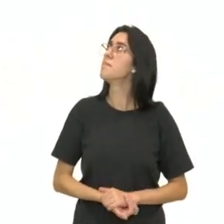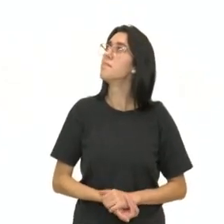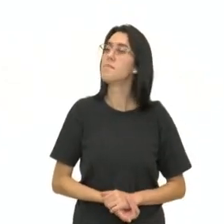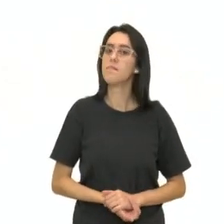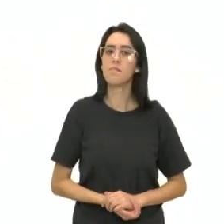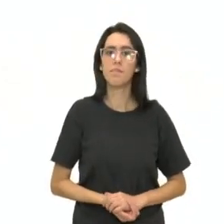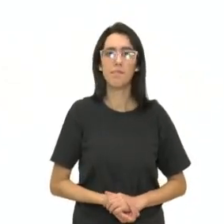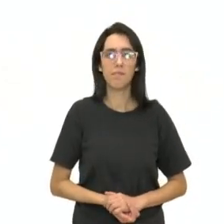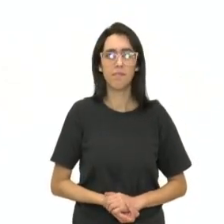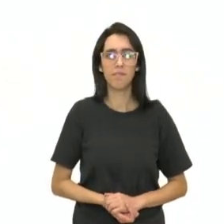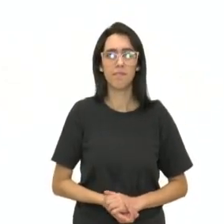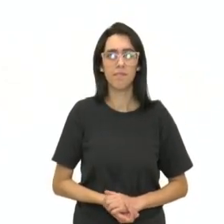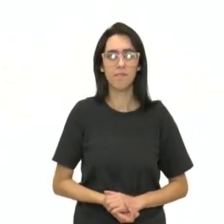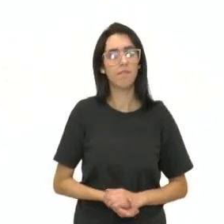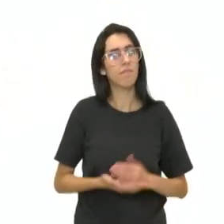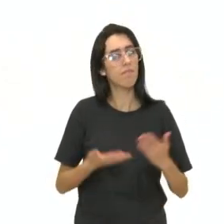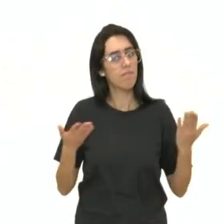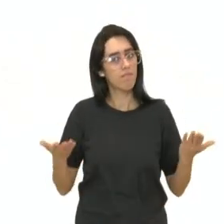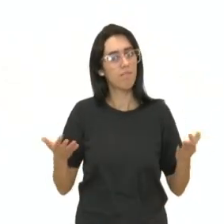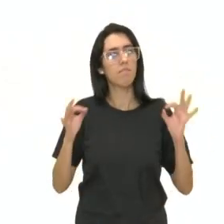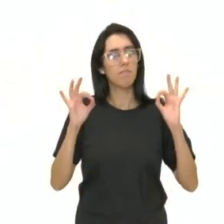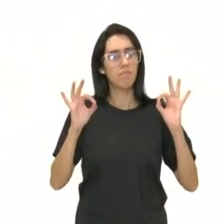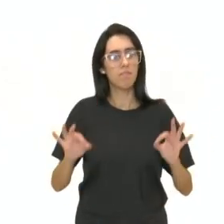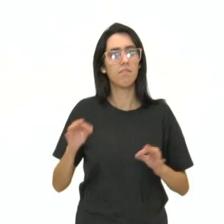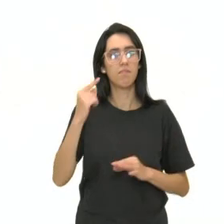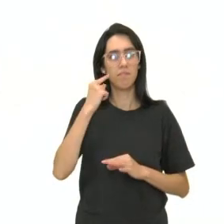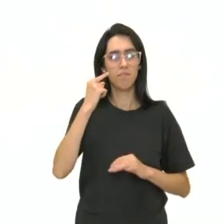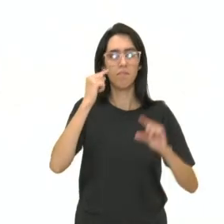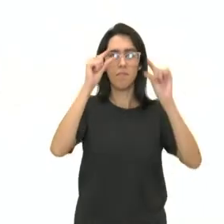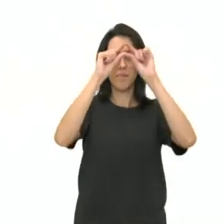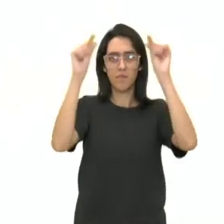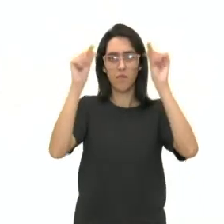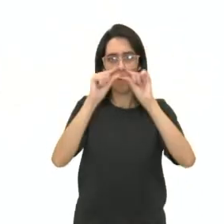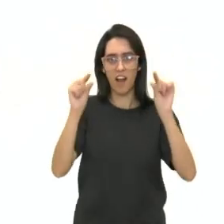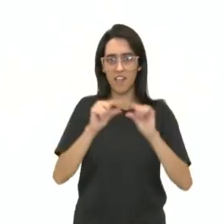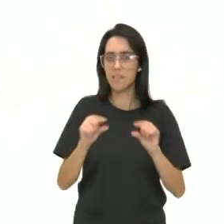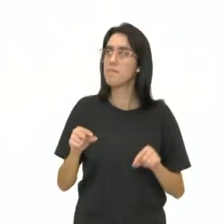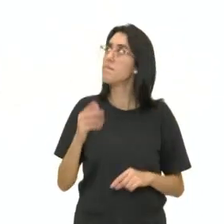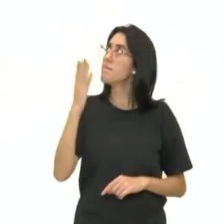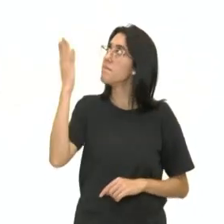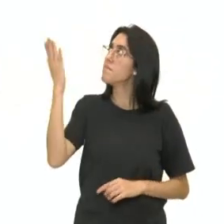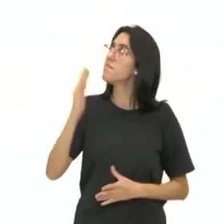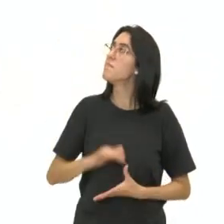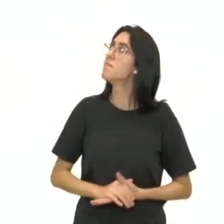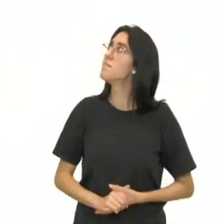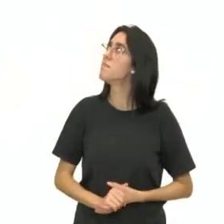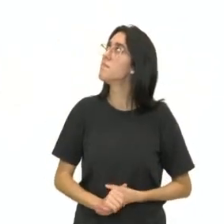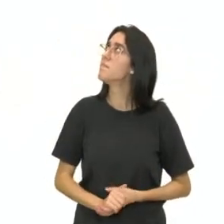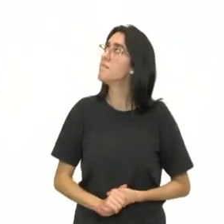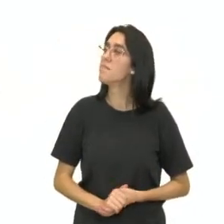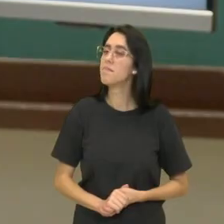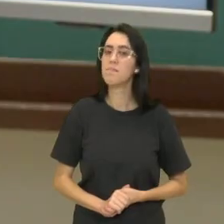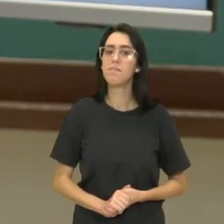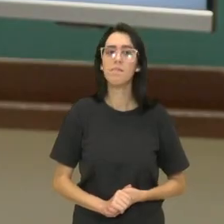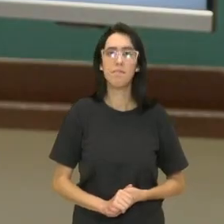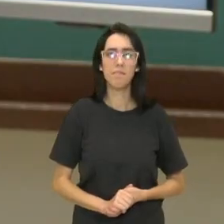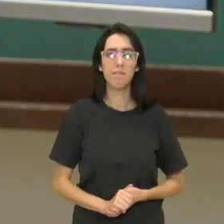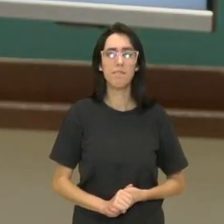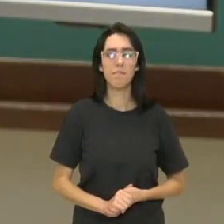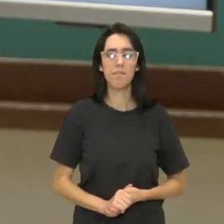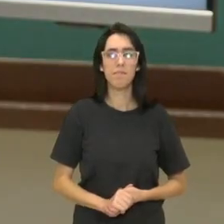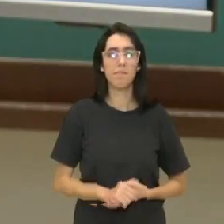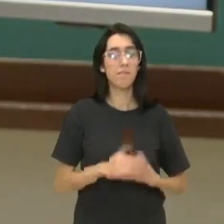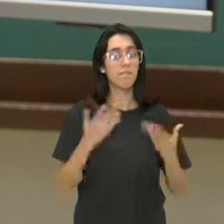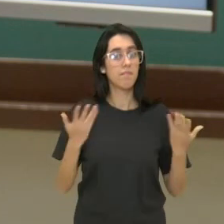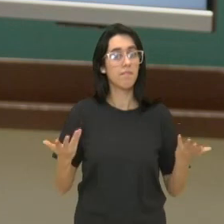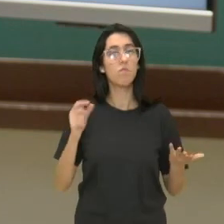famoso. Entonces, se ha puesto, se quedó, se ha convertido, se ha hecho. Chicos, vamos